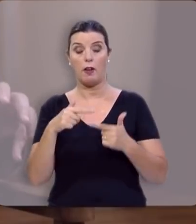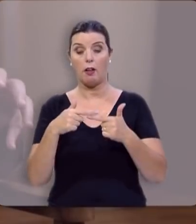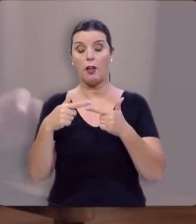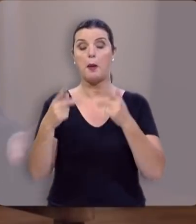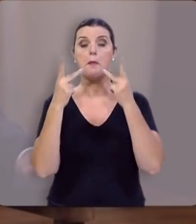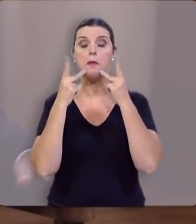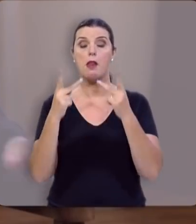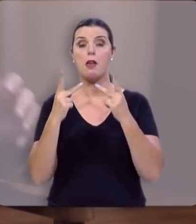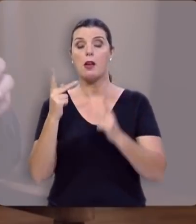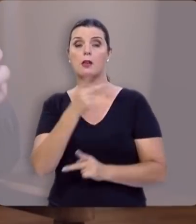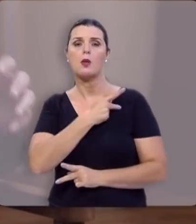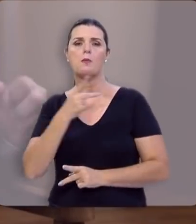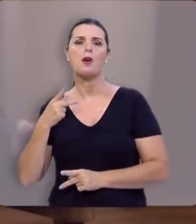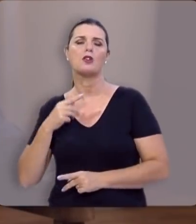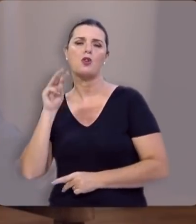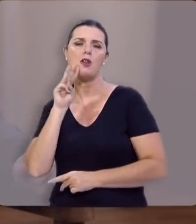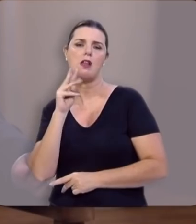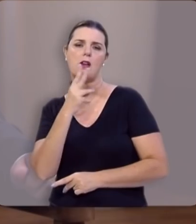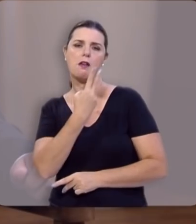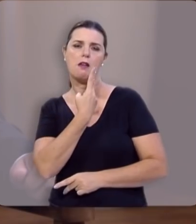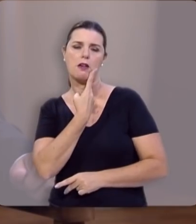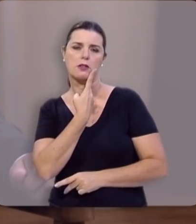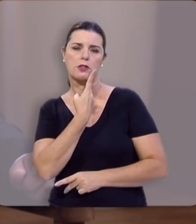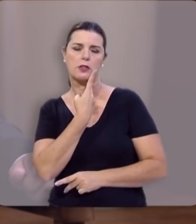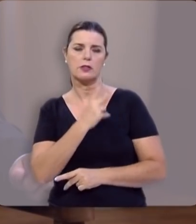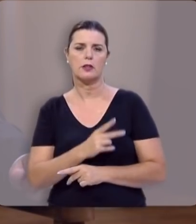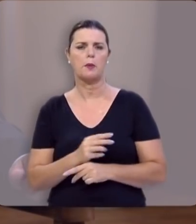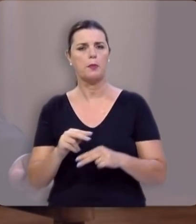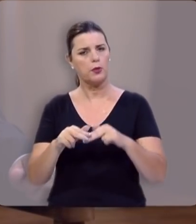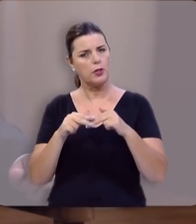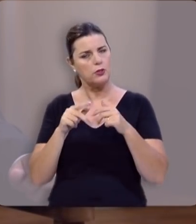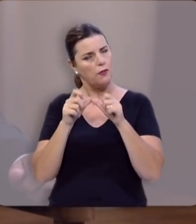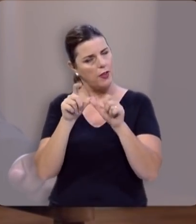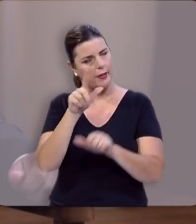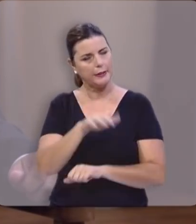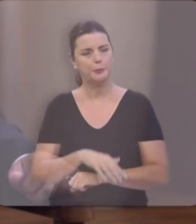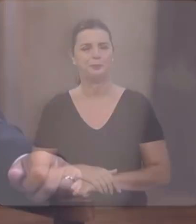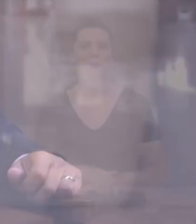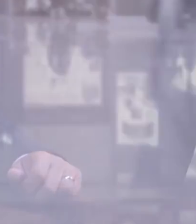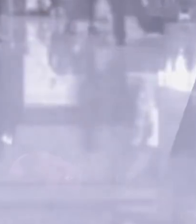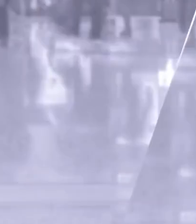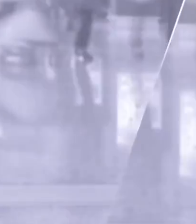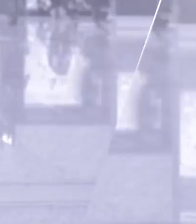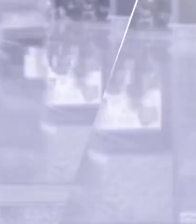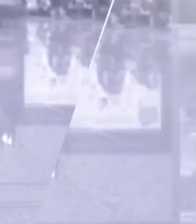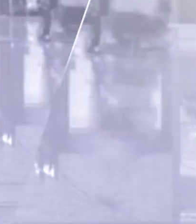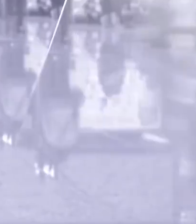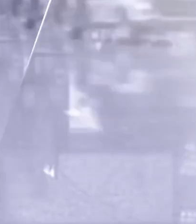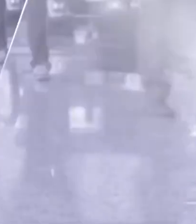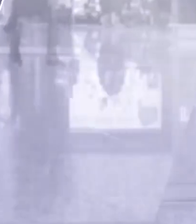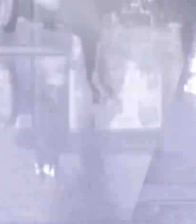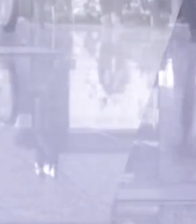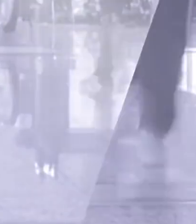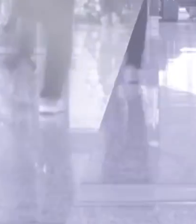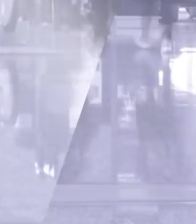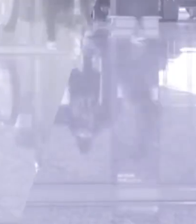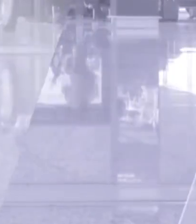pouquinho com a pregação do pastor Hernandes Dias Lopes. Portanto, não sai daí.